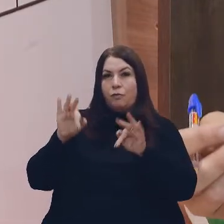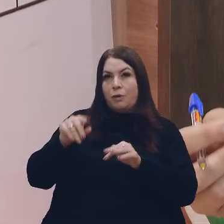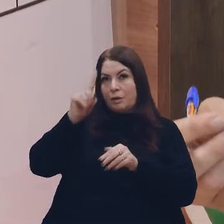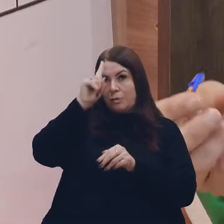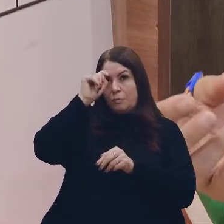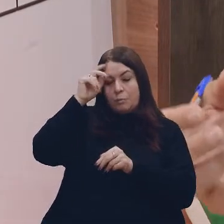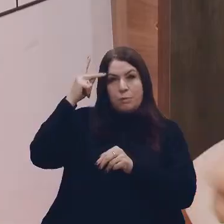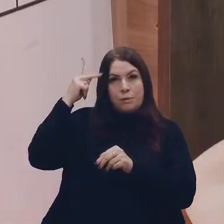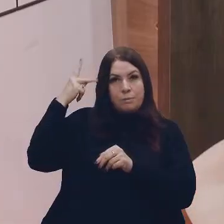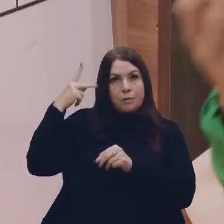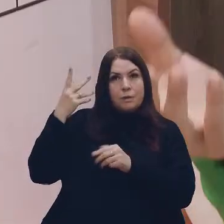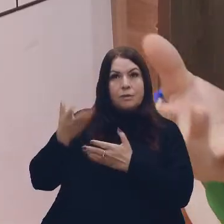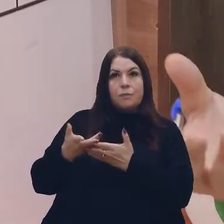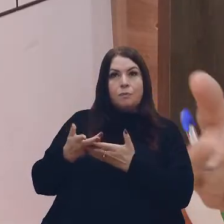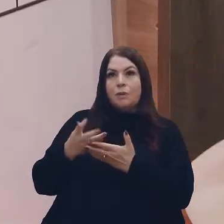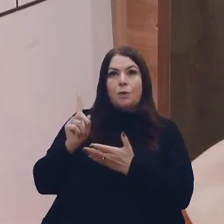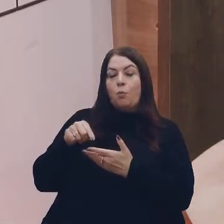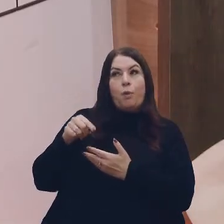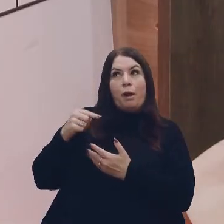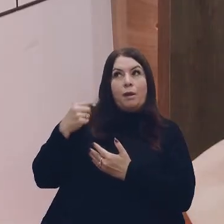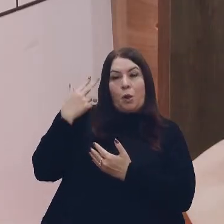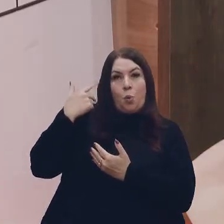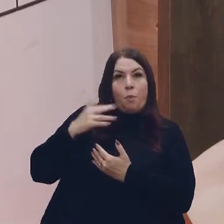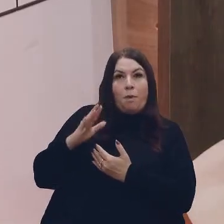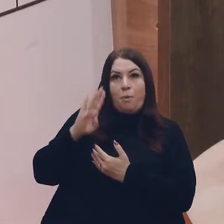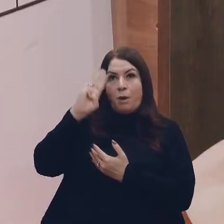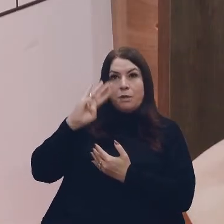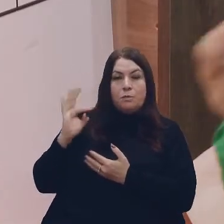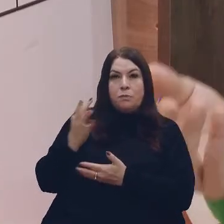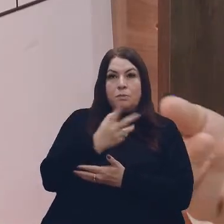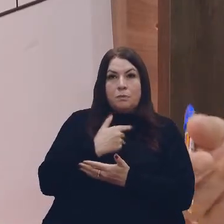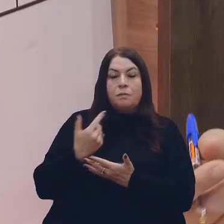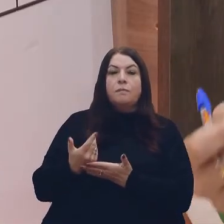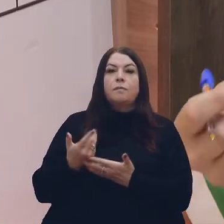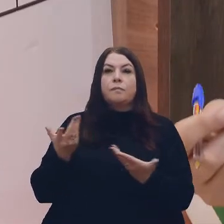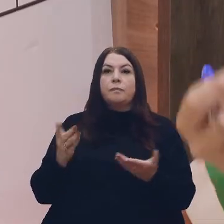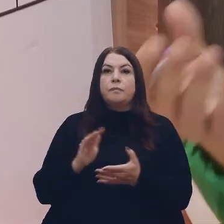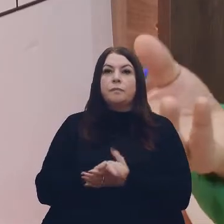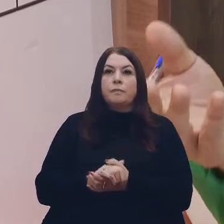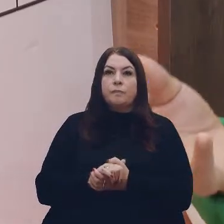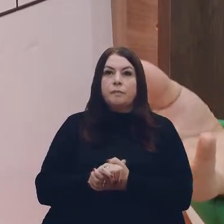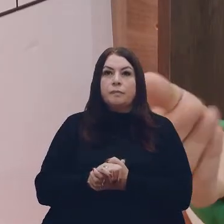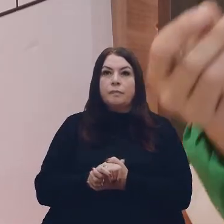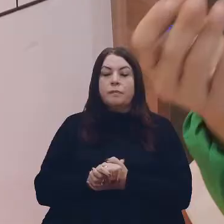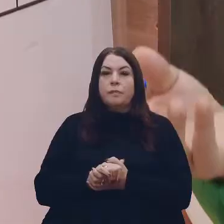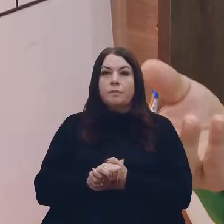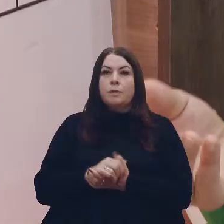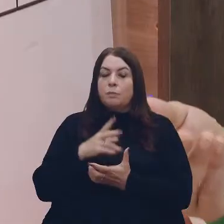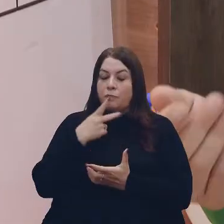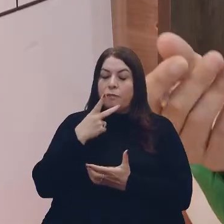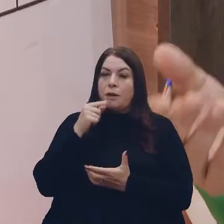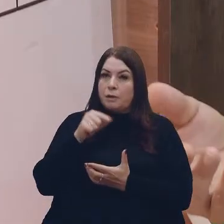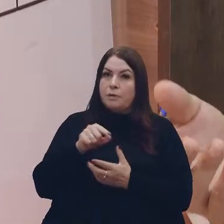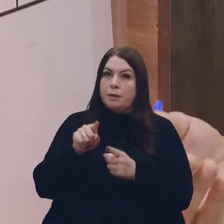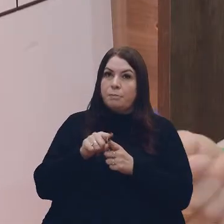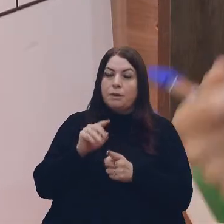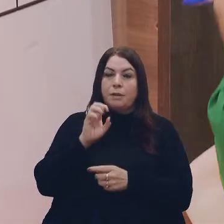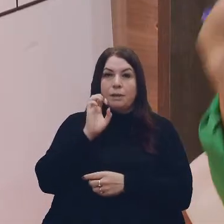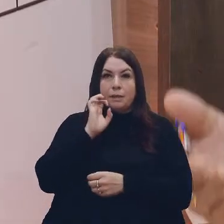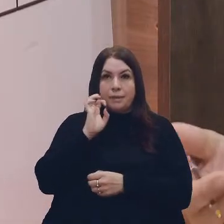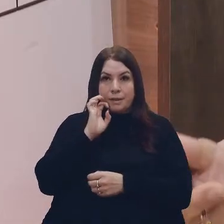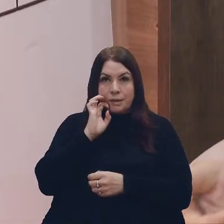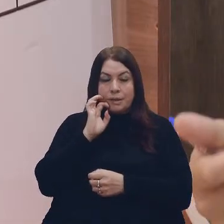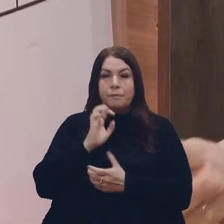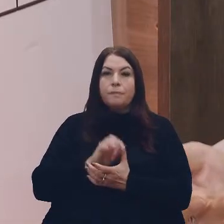Isso não é, assim, não é tão normal, assim, em Brasil afora. Mas, como bem falasse a Estela